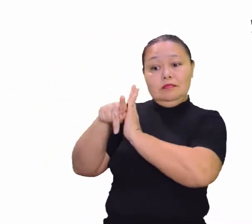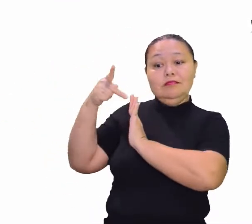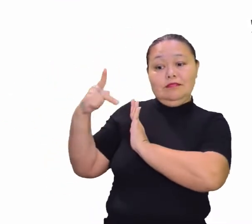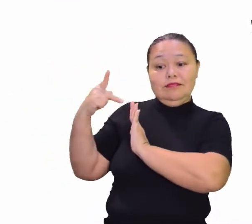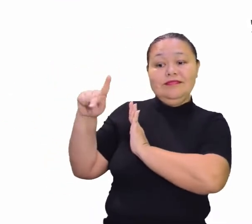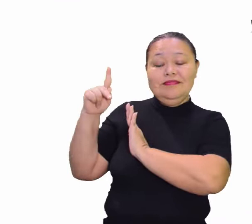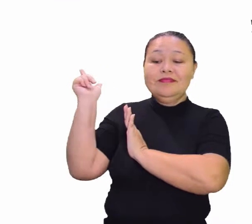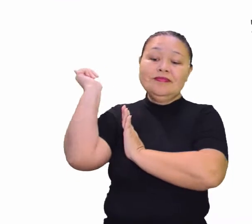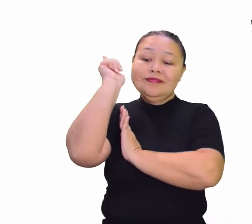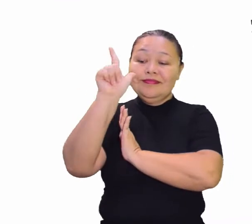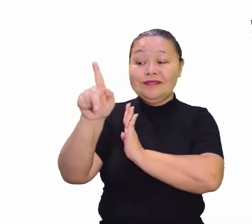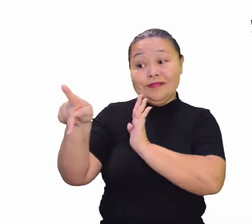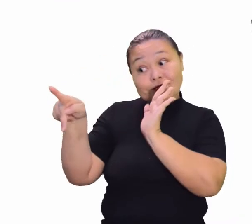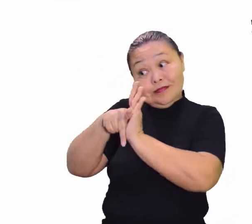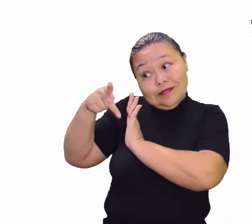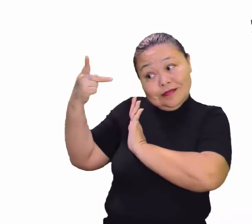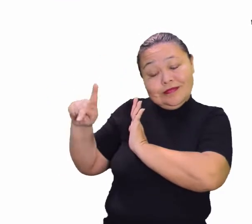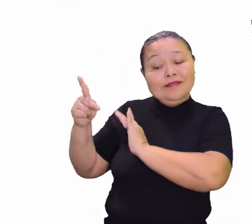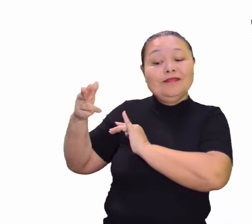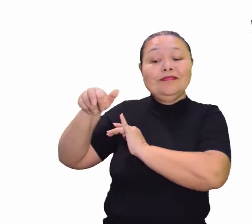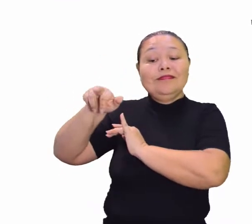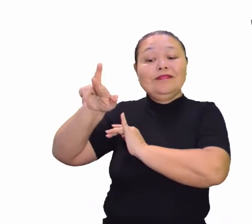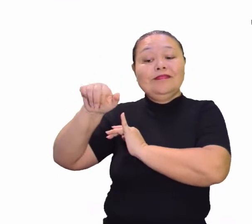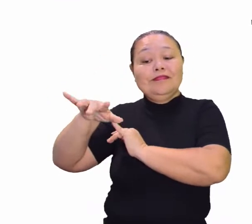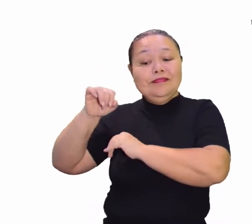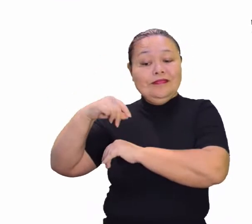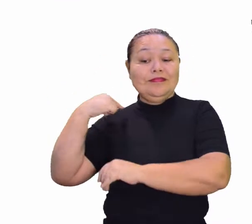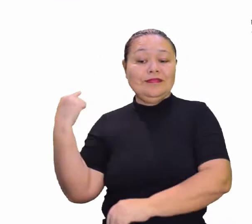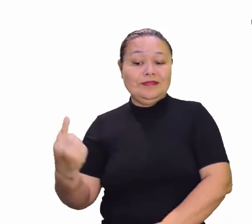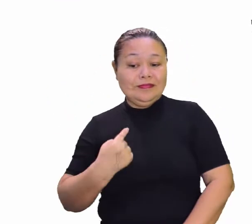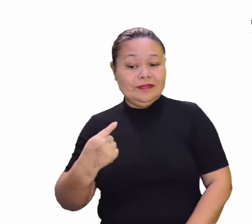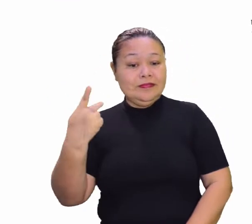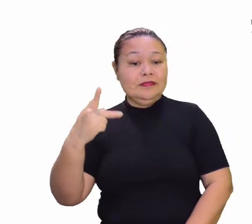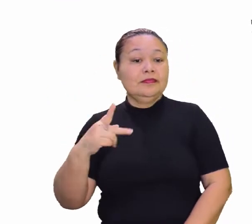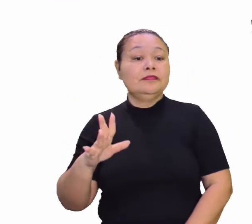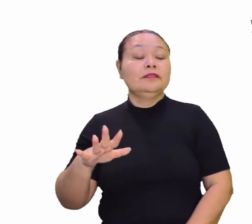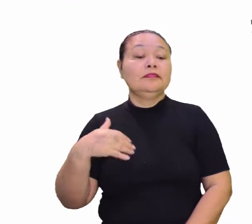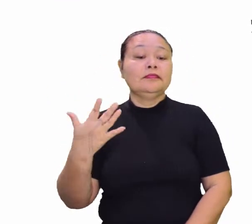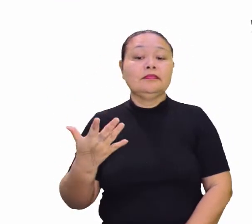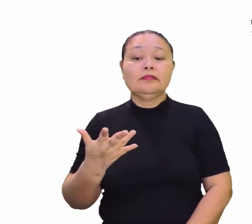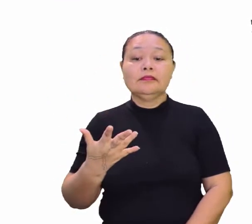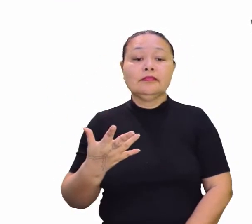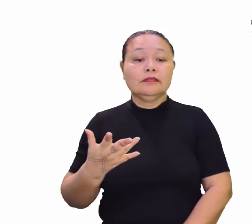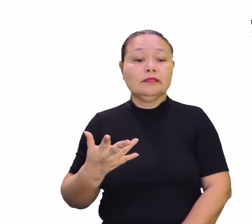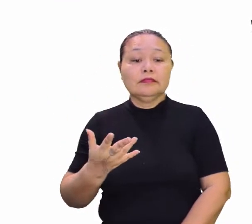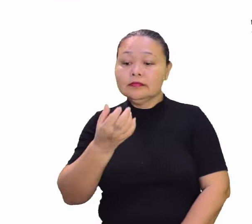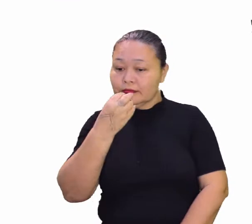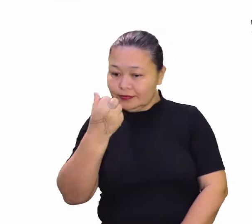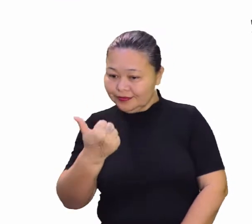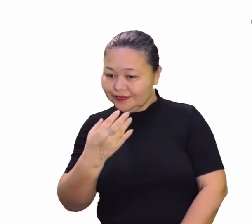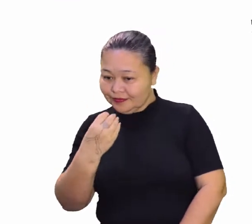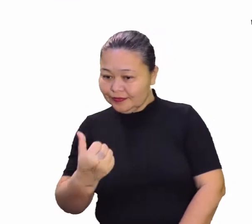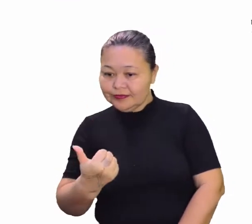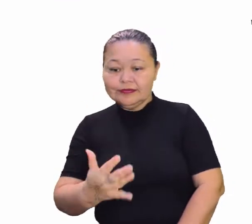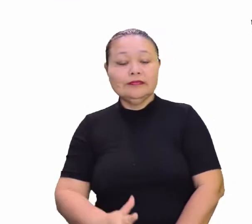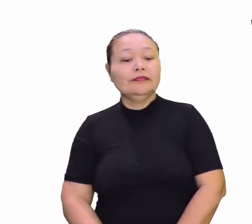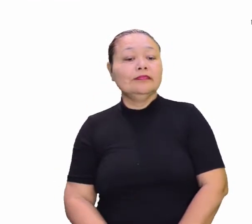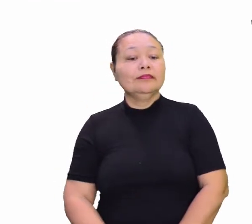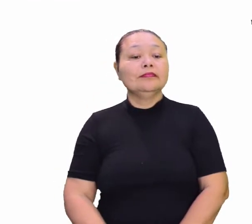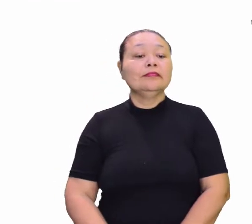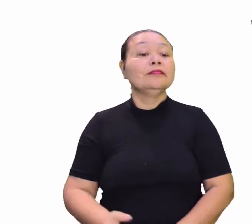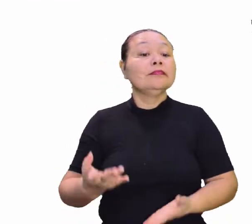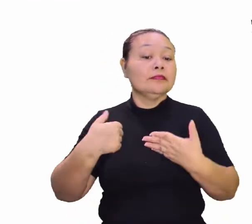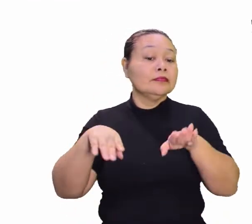Boa. Conquistaram riquezas nossas, né? Isso mesmo. Muito bem.